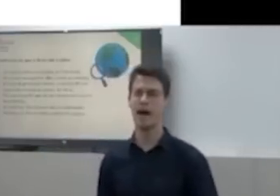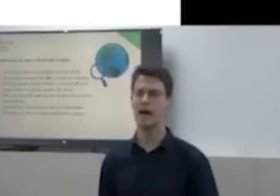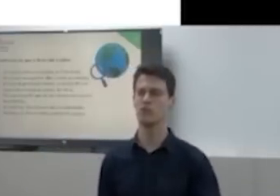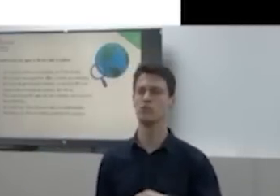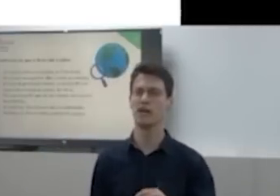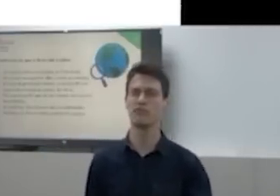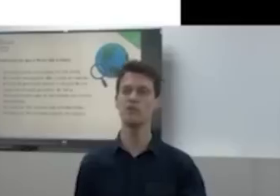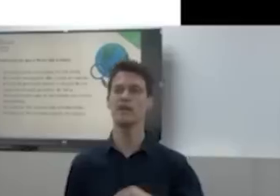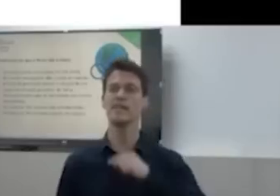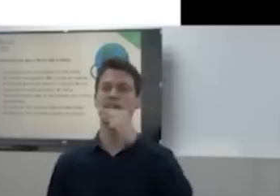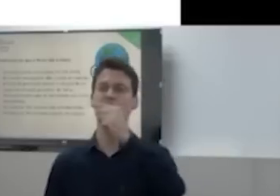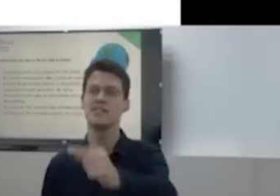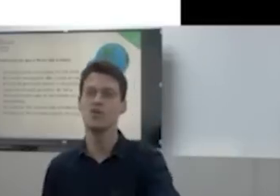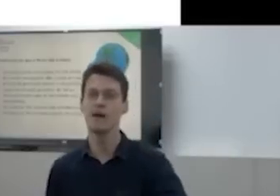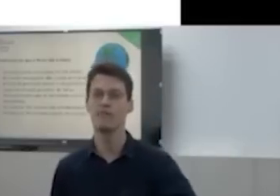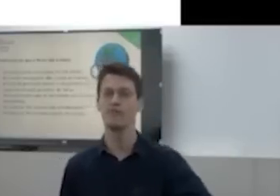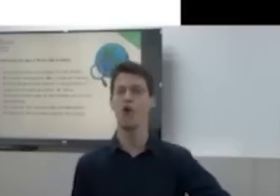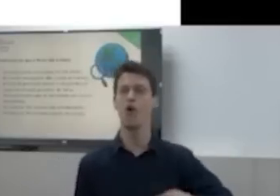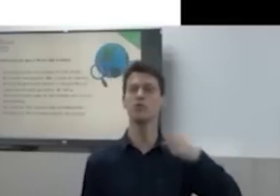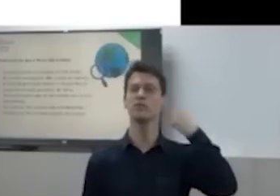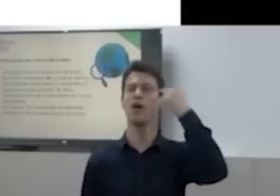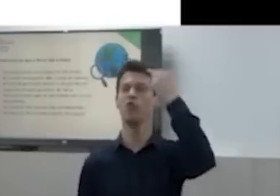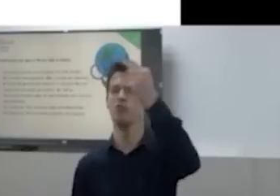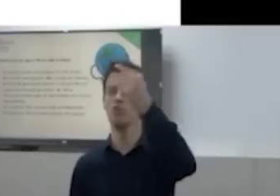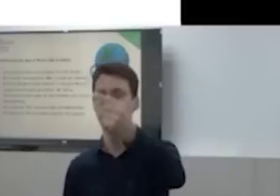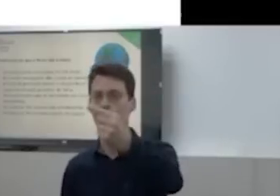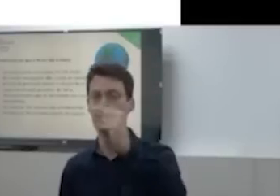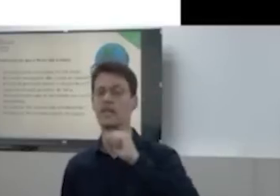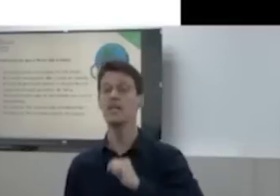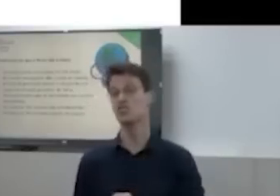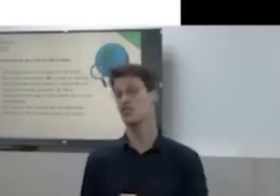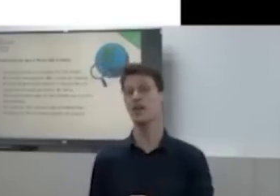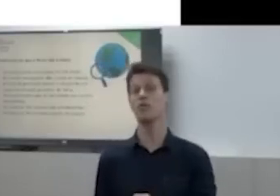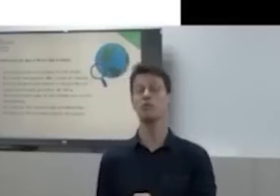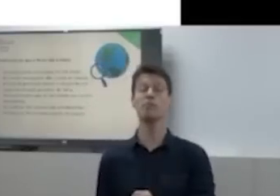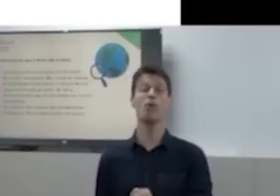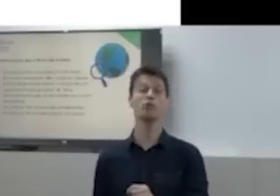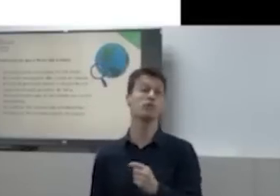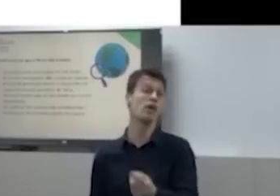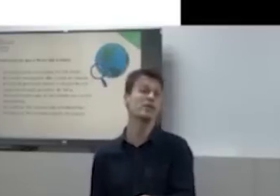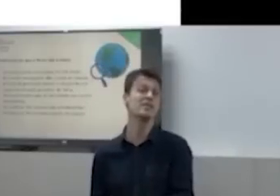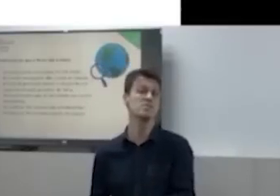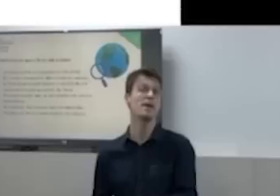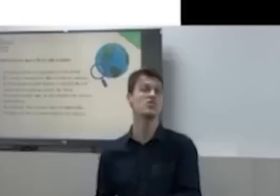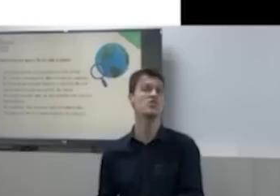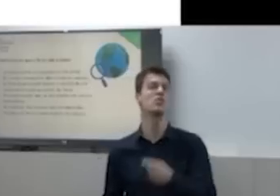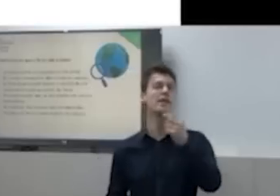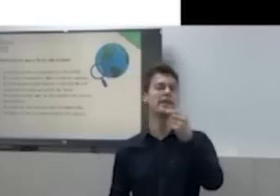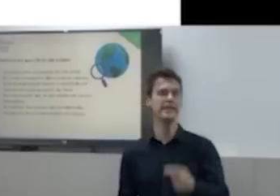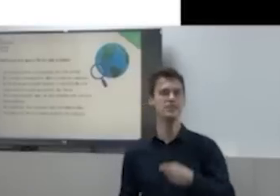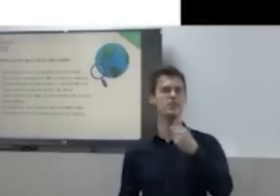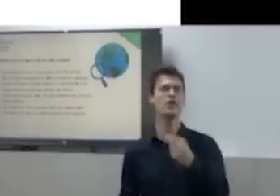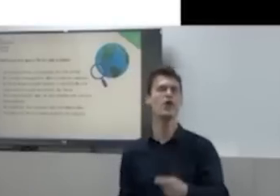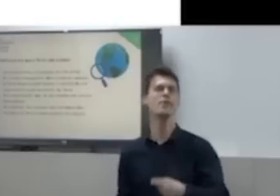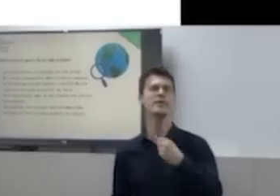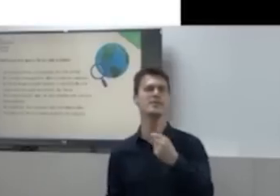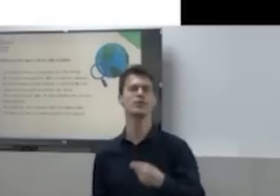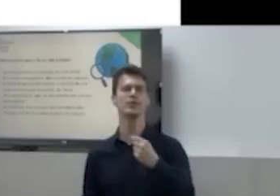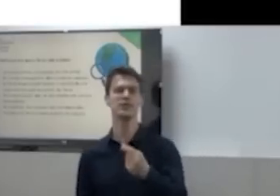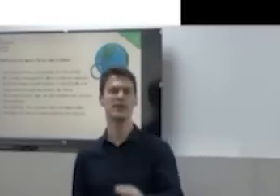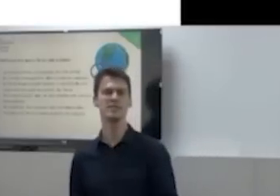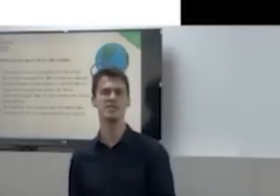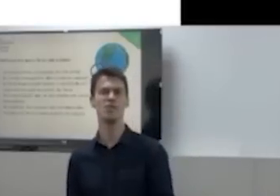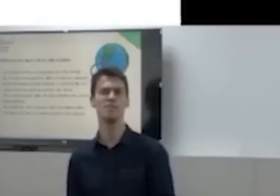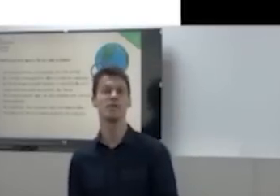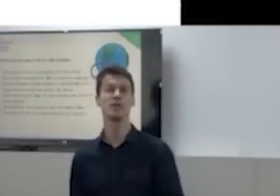embarcação, um barco, um navio, e eles dão uma volta ao mundo e chegam no ponto da onde eles partiram. Isso é